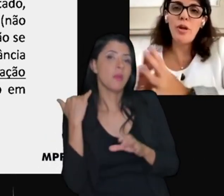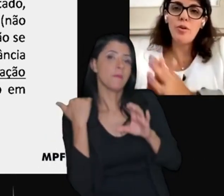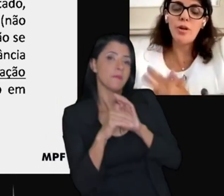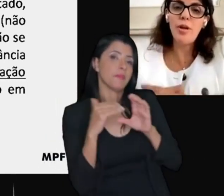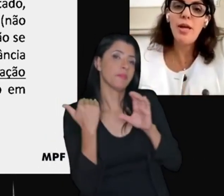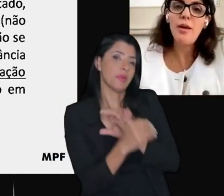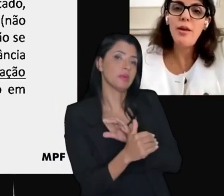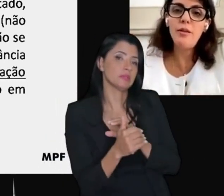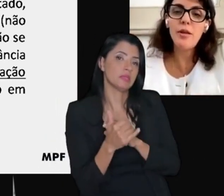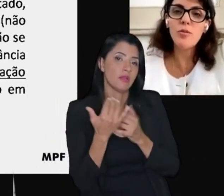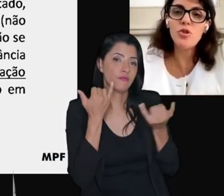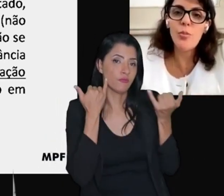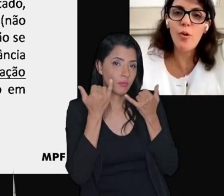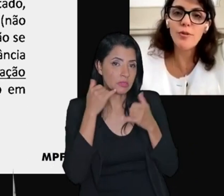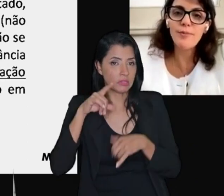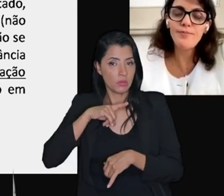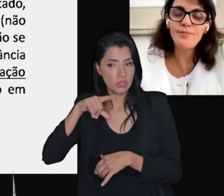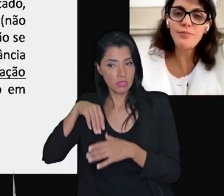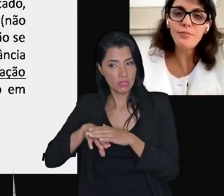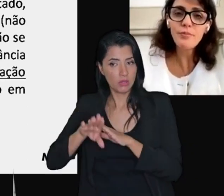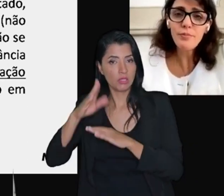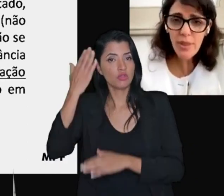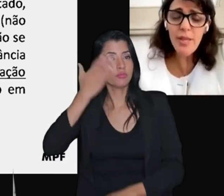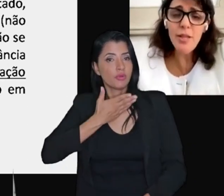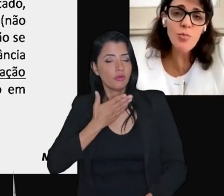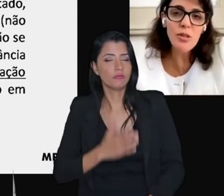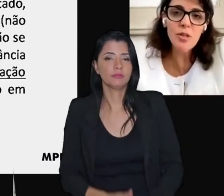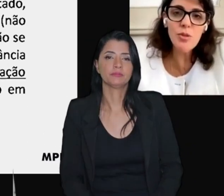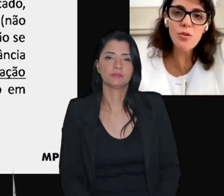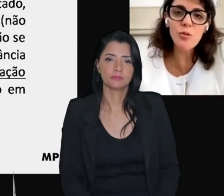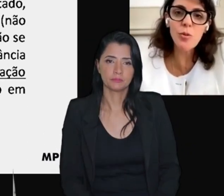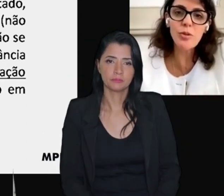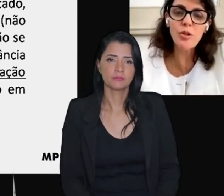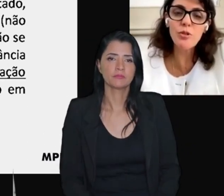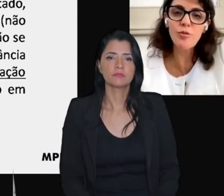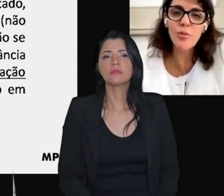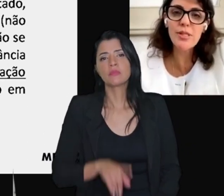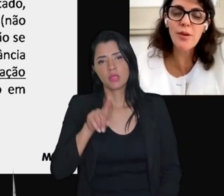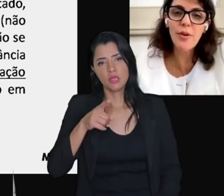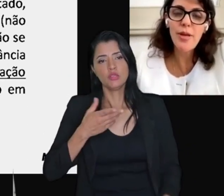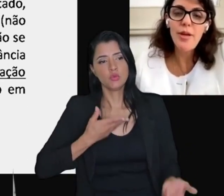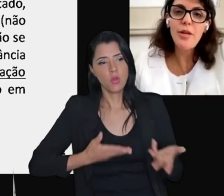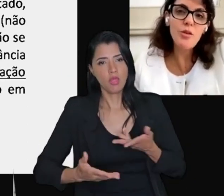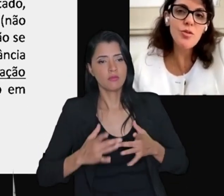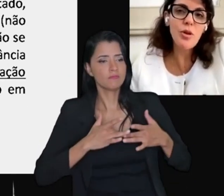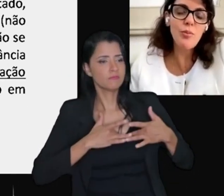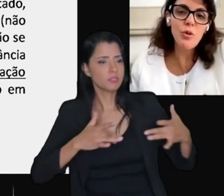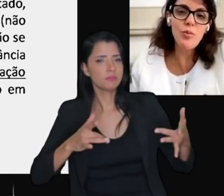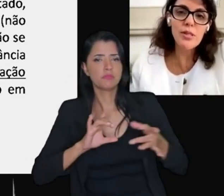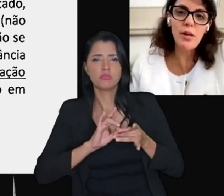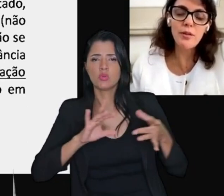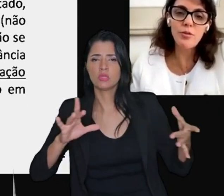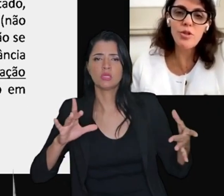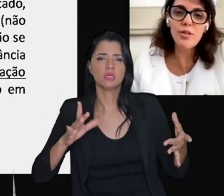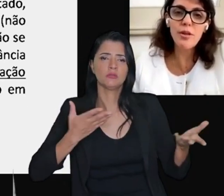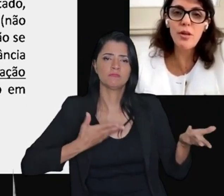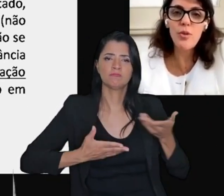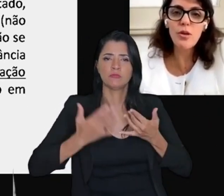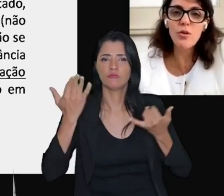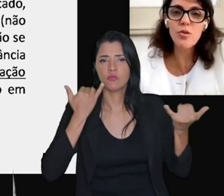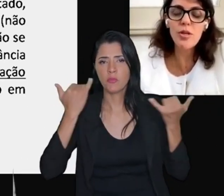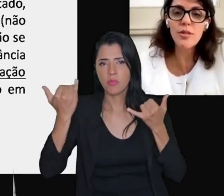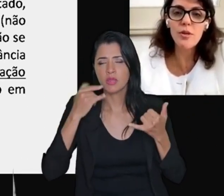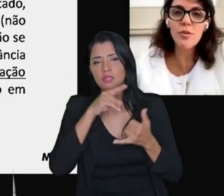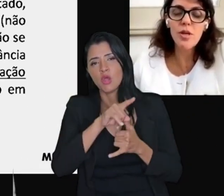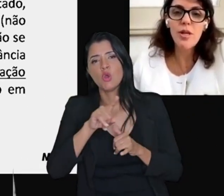o que eu tenho aqui em termos de prova. Isso é uma transmissão espontânea de informação. Isso é muito baseado na notícia